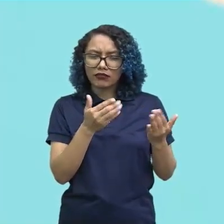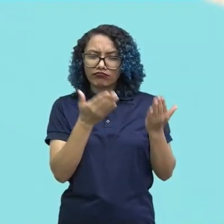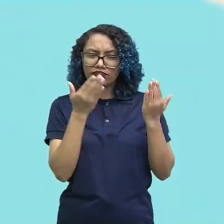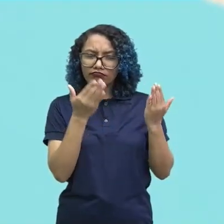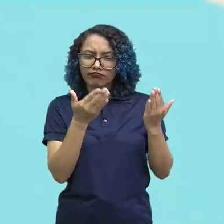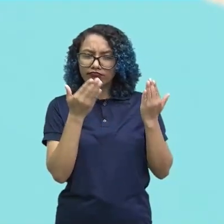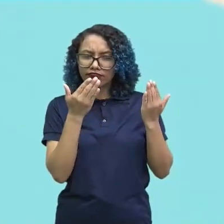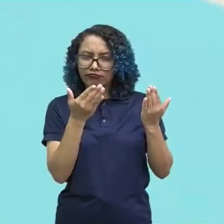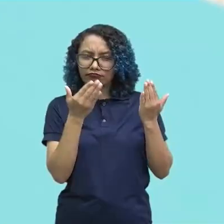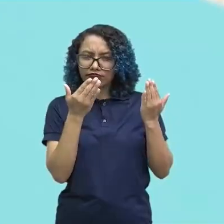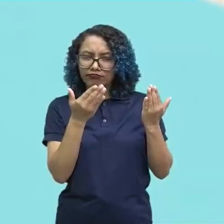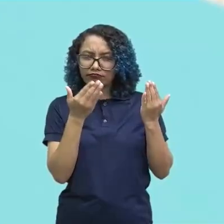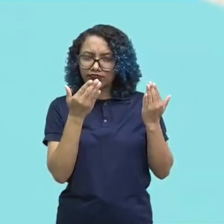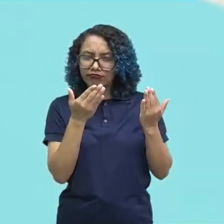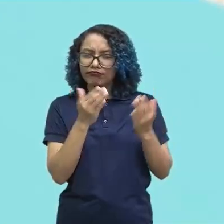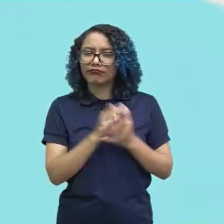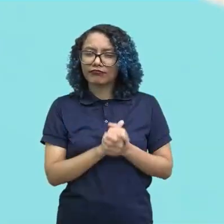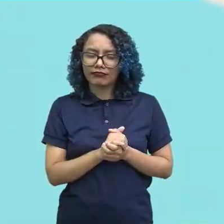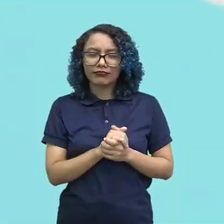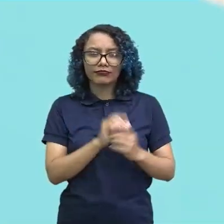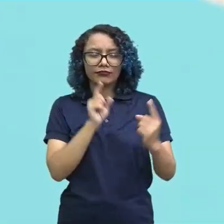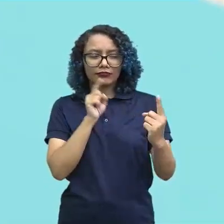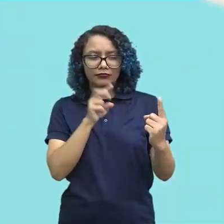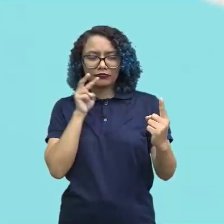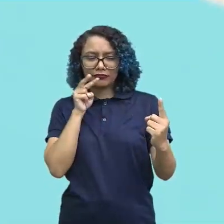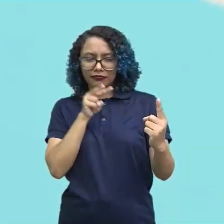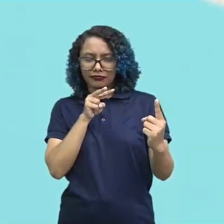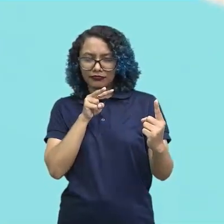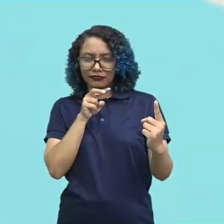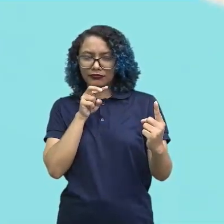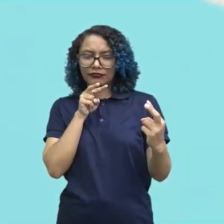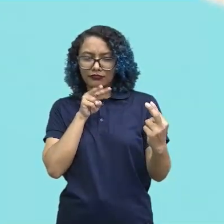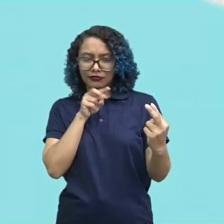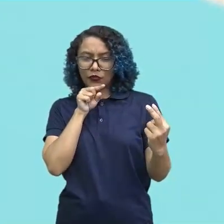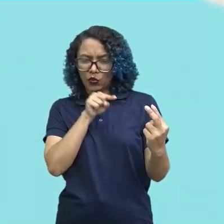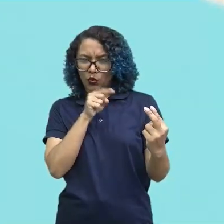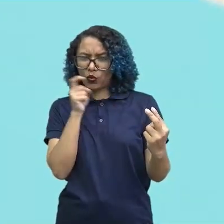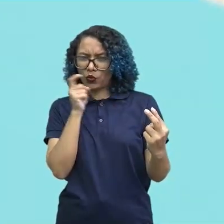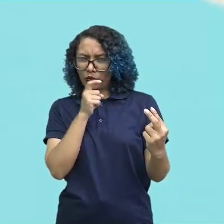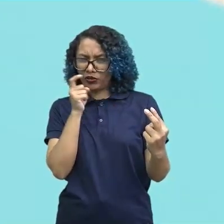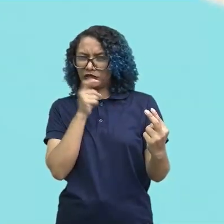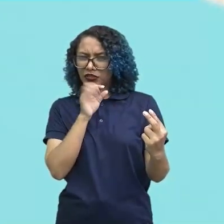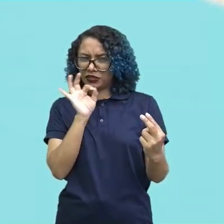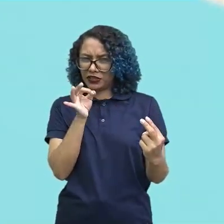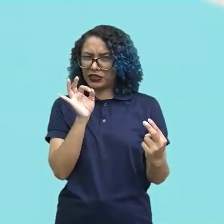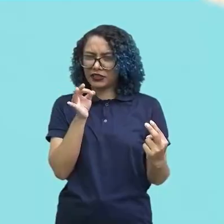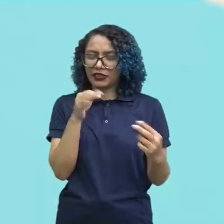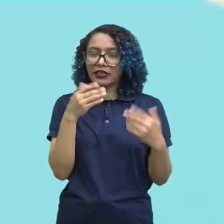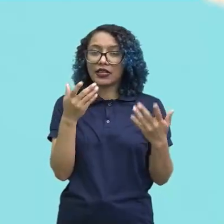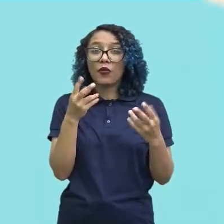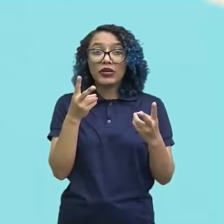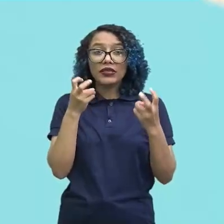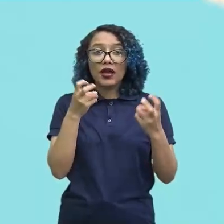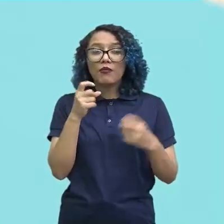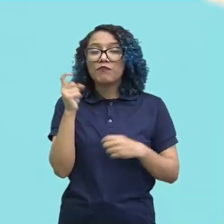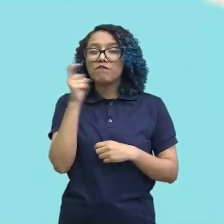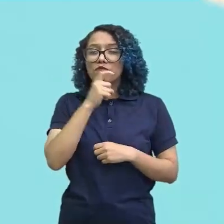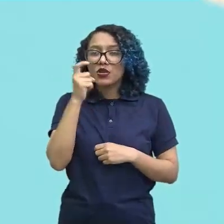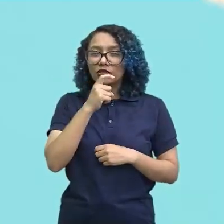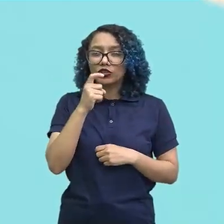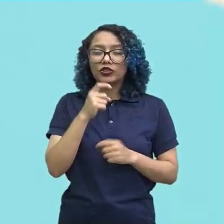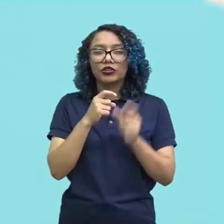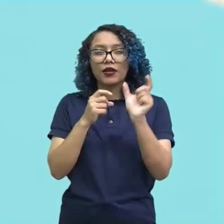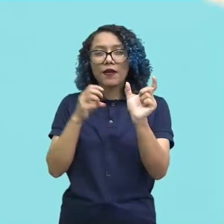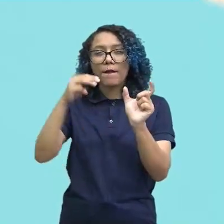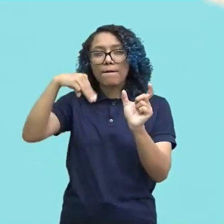repente, você olha para ela, olha nos olhos dela e fala, você é mentiroso. Percebam que mentiroso, essa palavra,